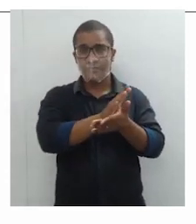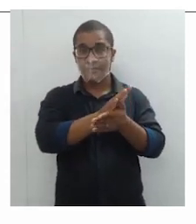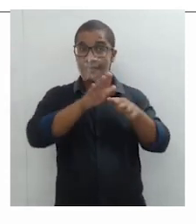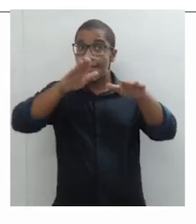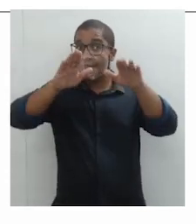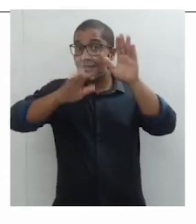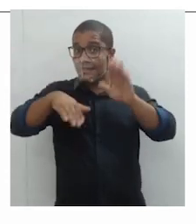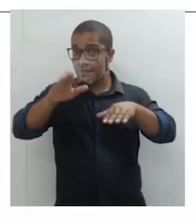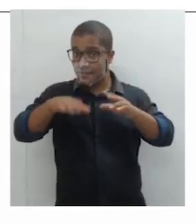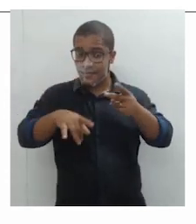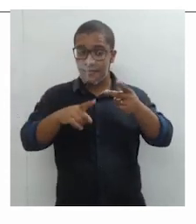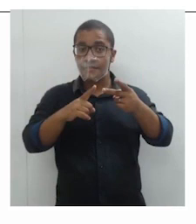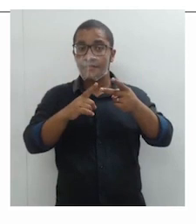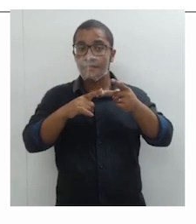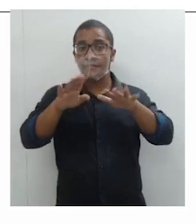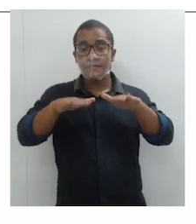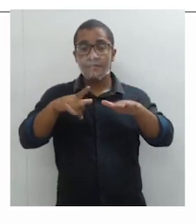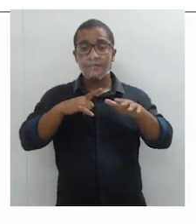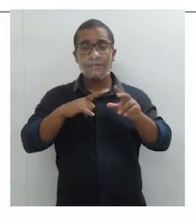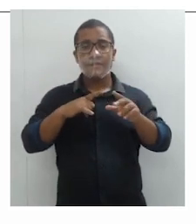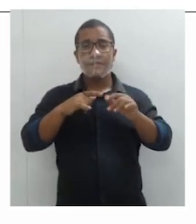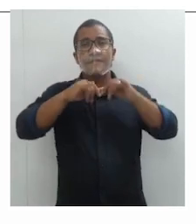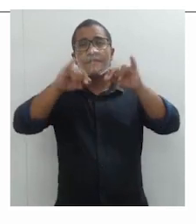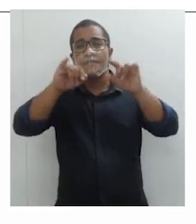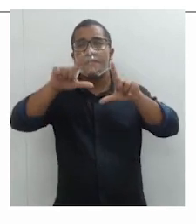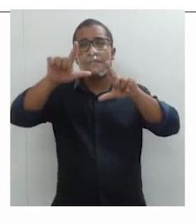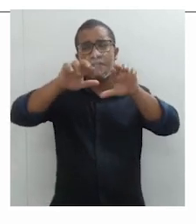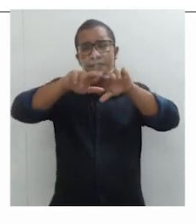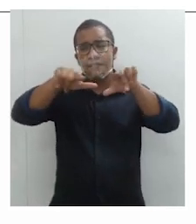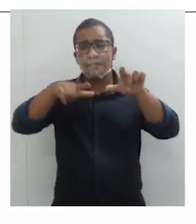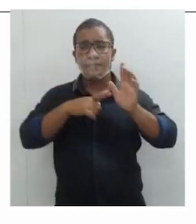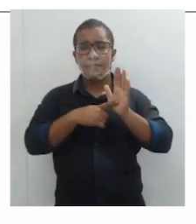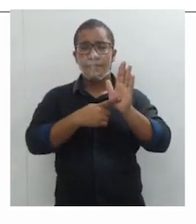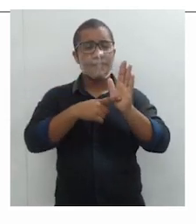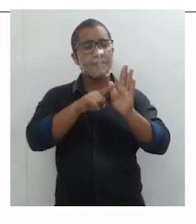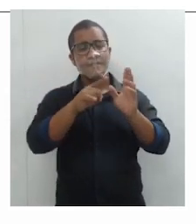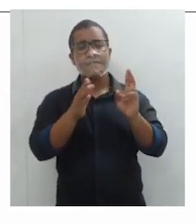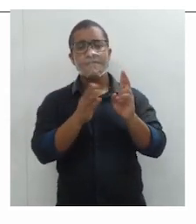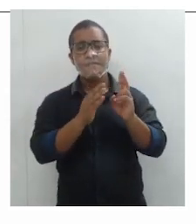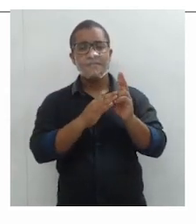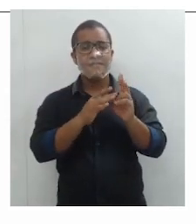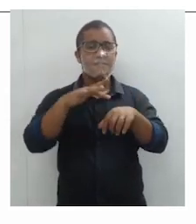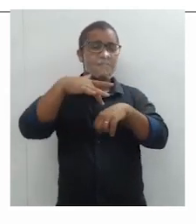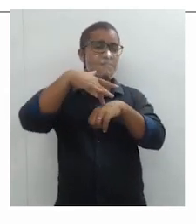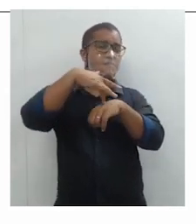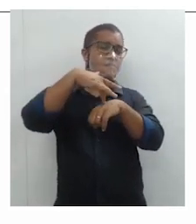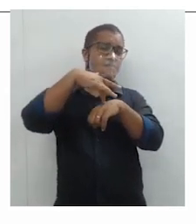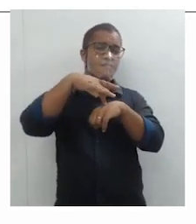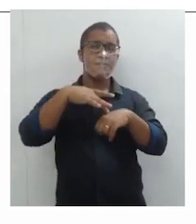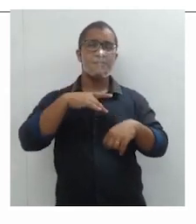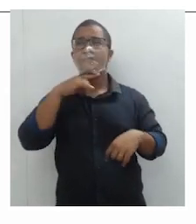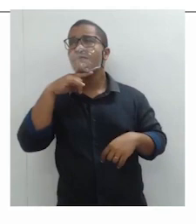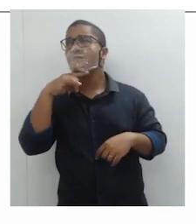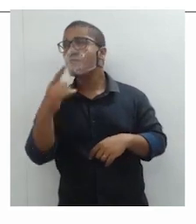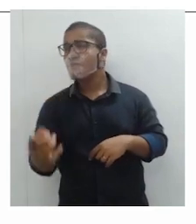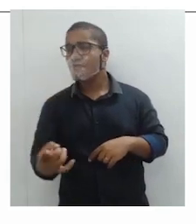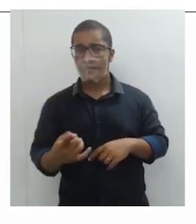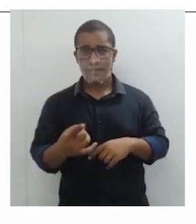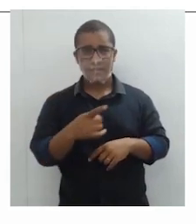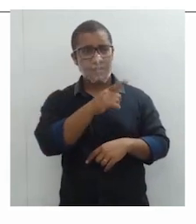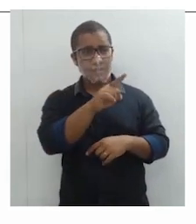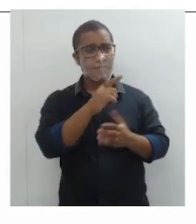mídia apresenta os como ingênuos e incapazes povos condenados a desintegração